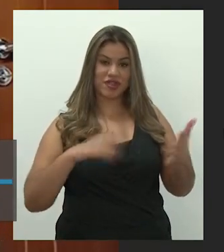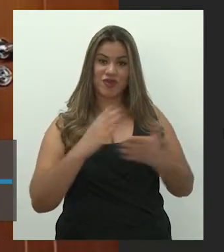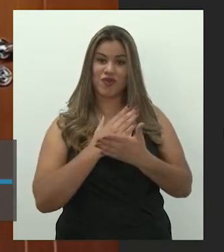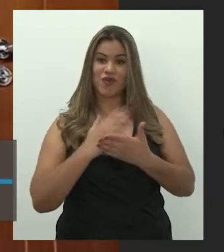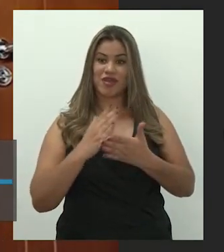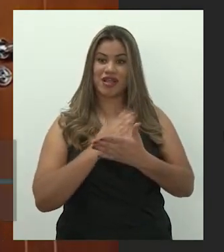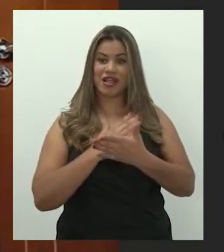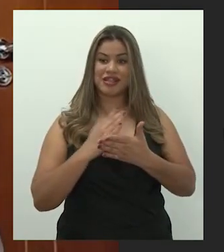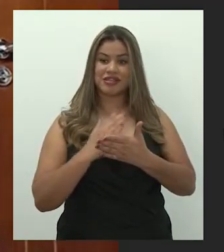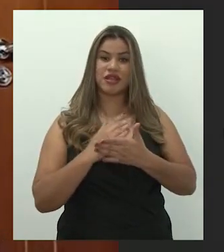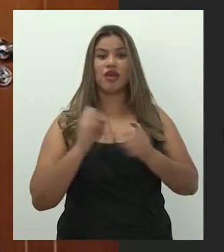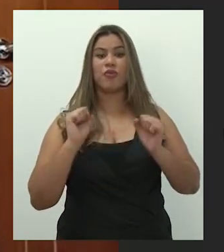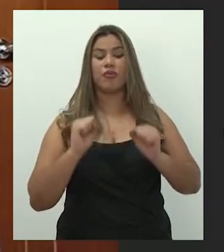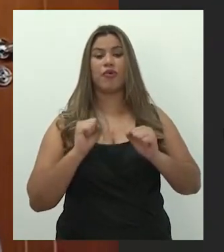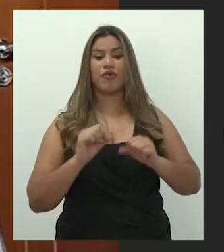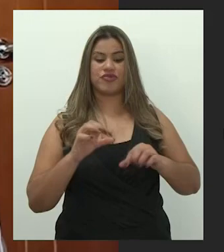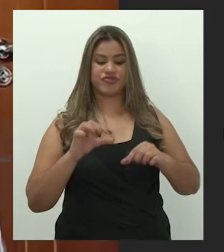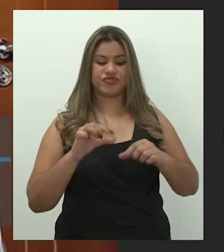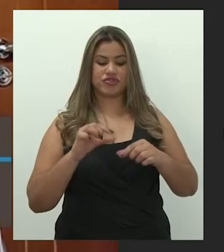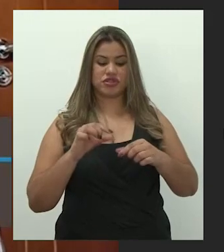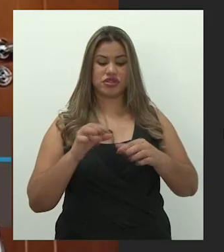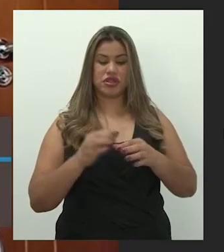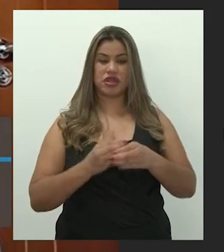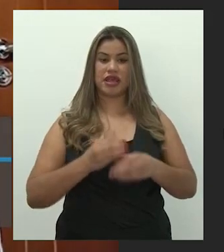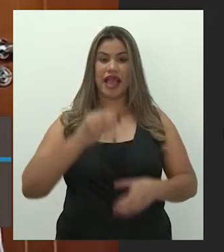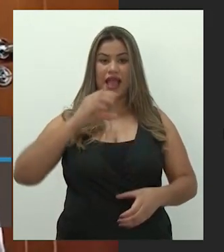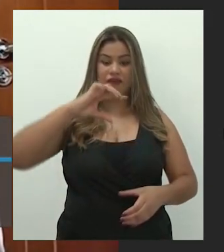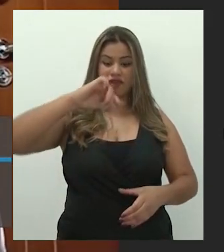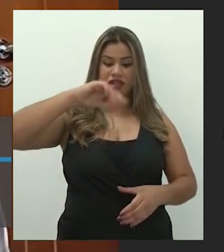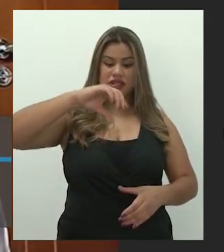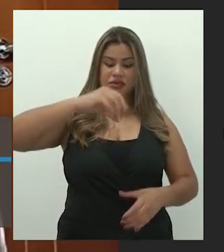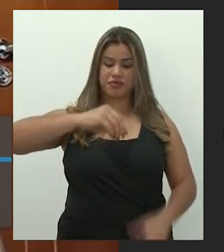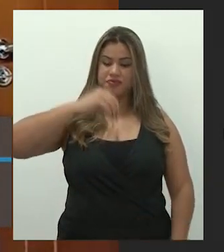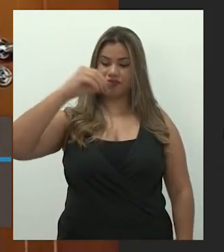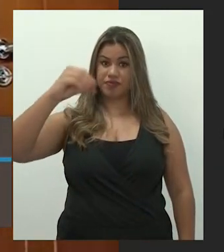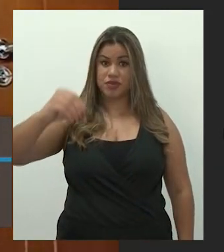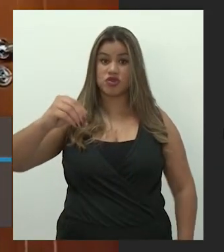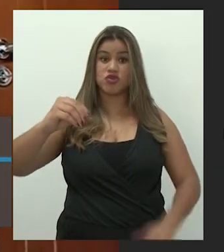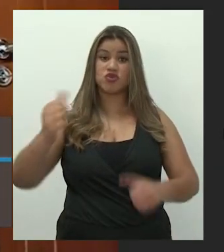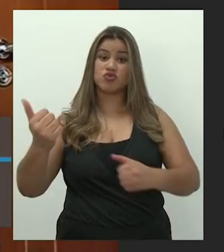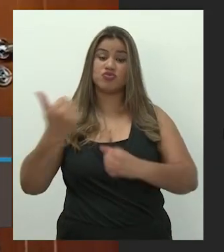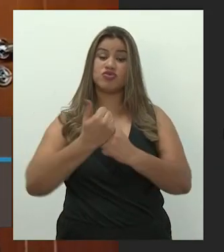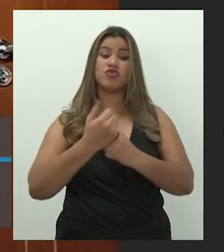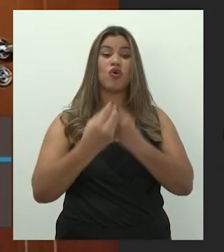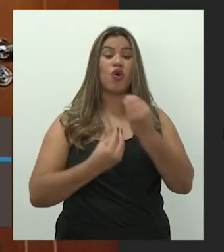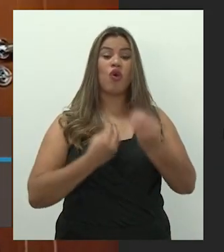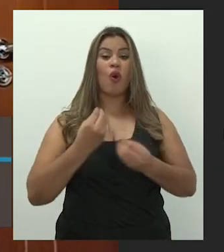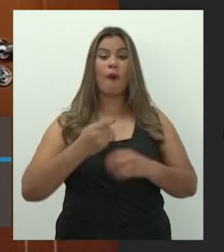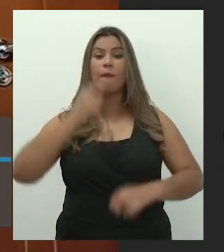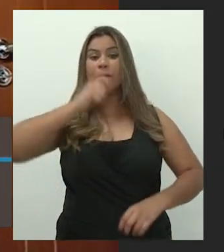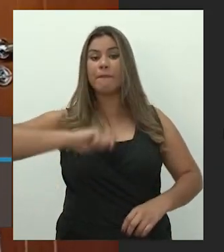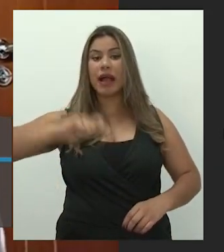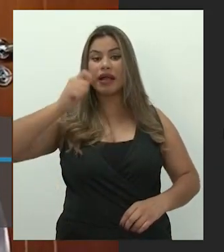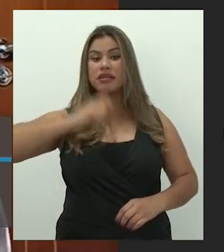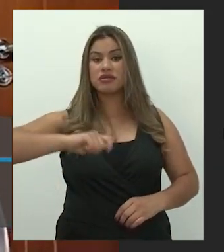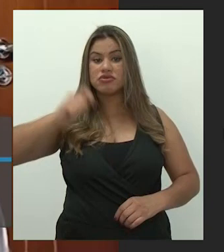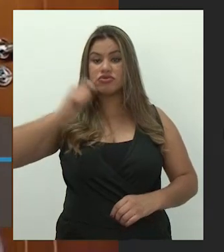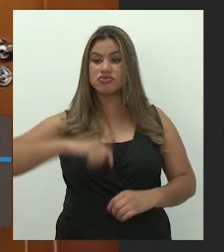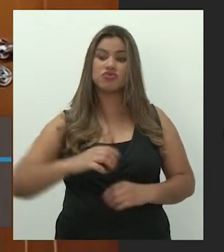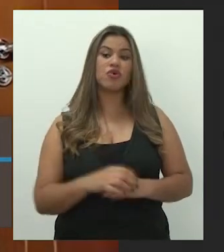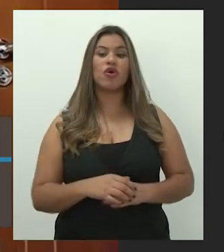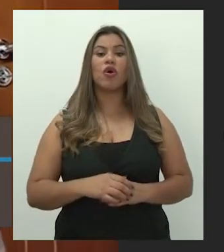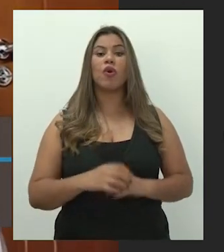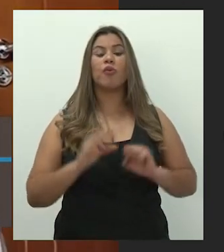falando, a gente pode substituir a tampinha por palito de sorvete, posso adaptar de outra maneira, eu uso